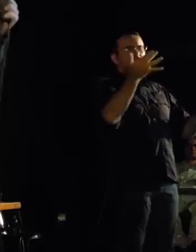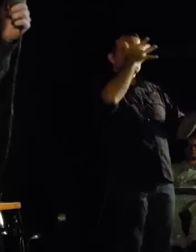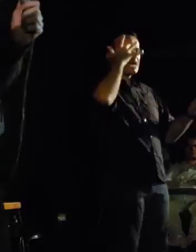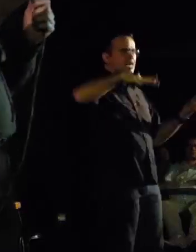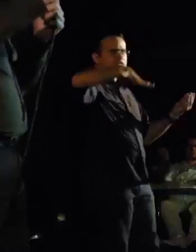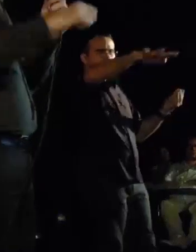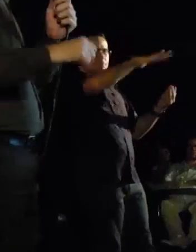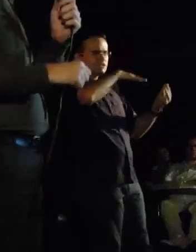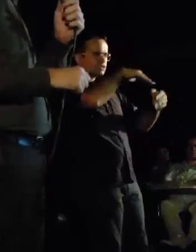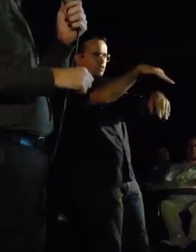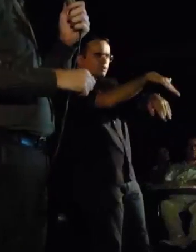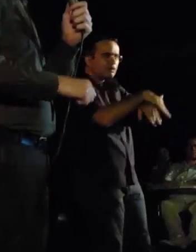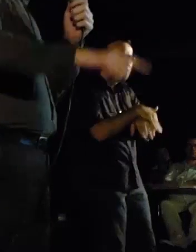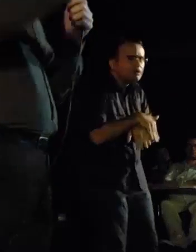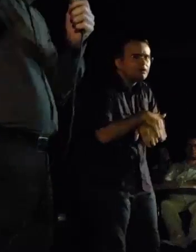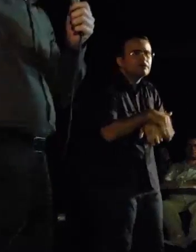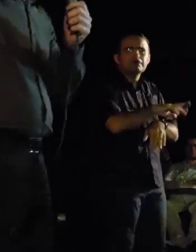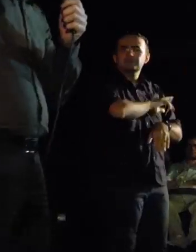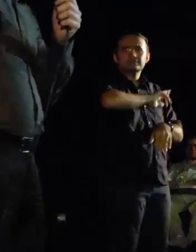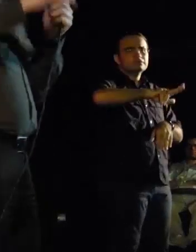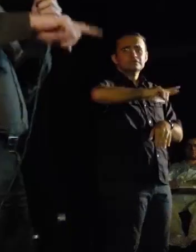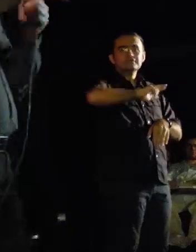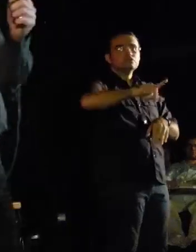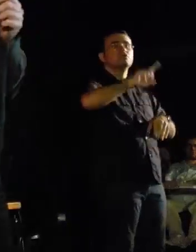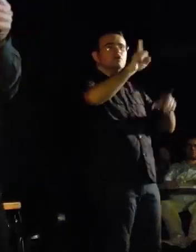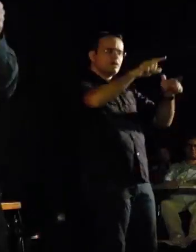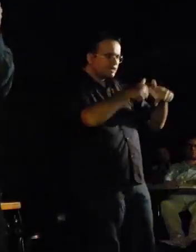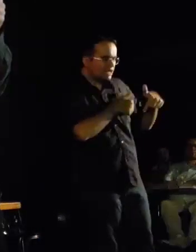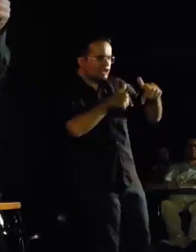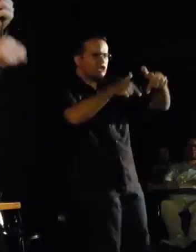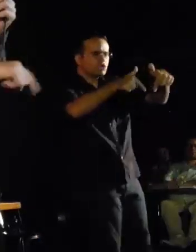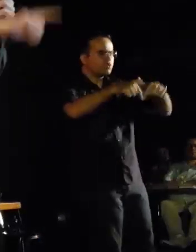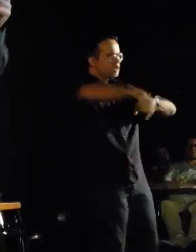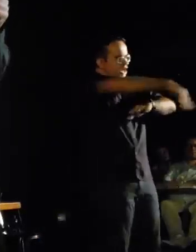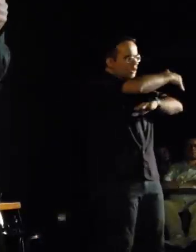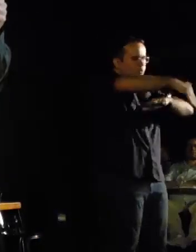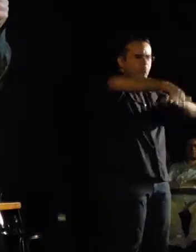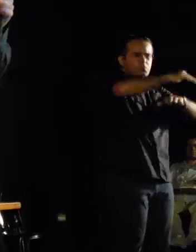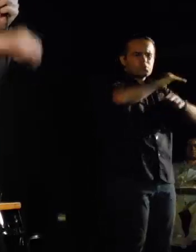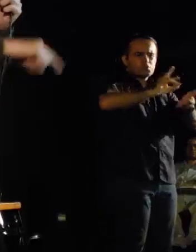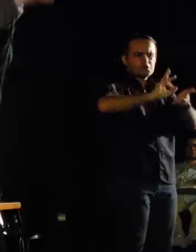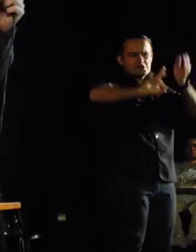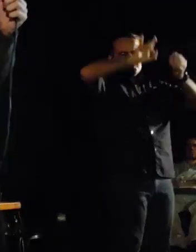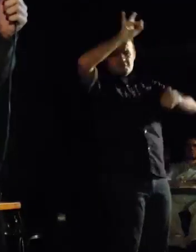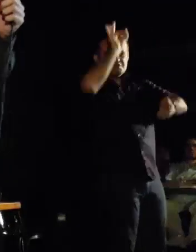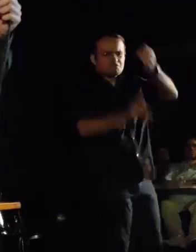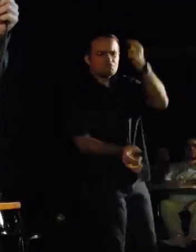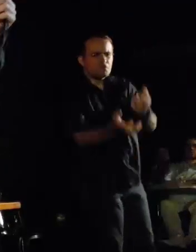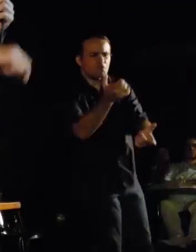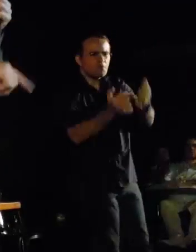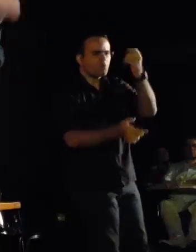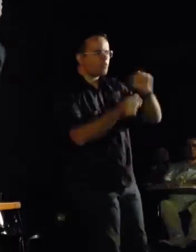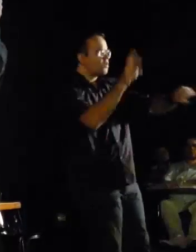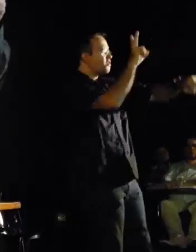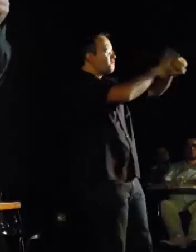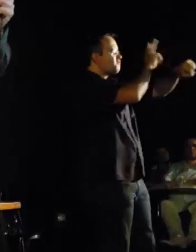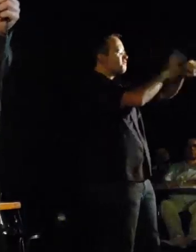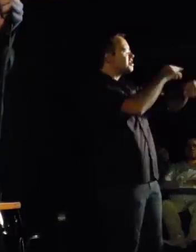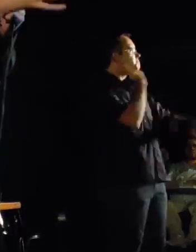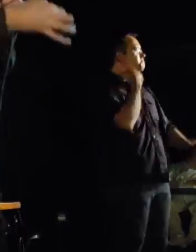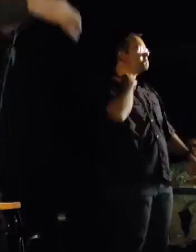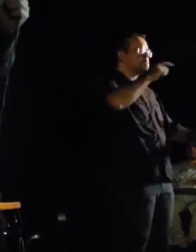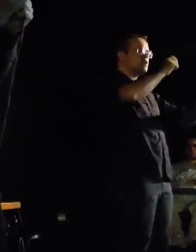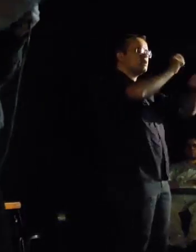elas saem às ruas, elas queimam as ruas, elas quebram vidraças de banco,